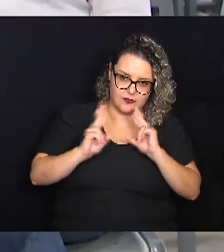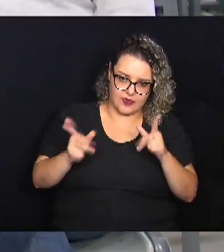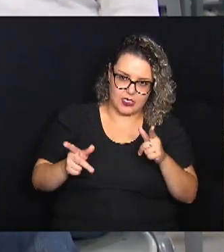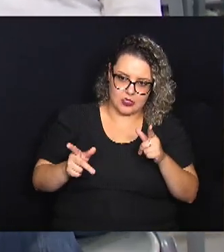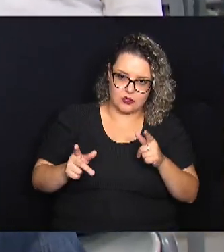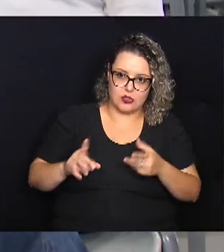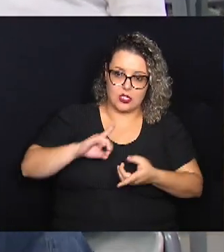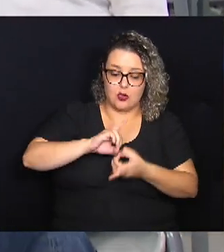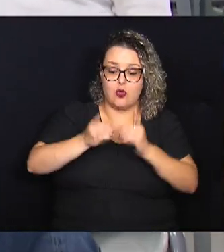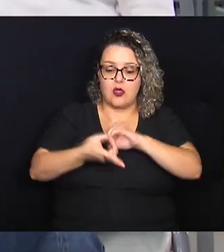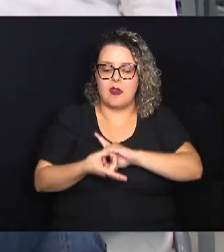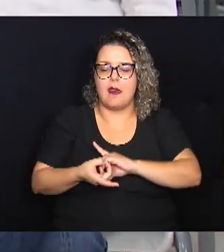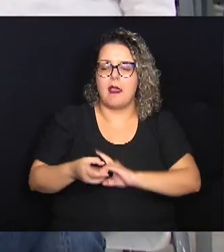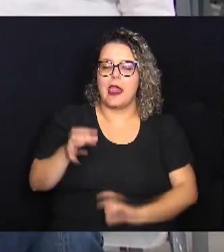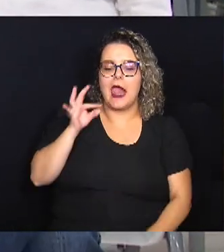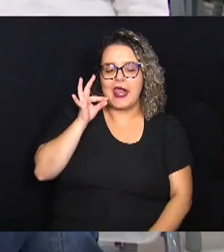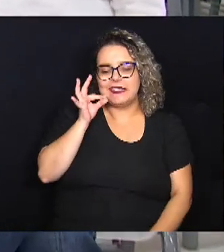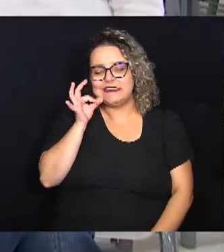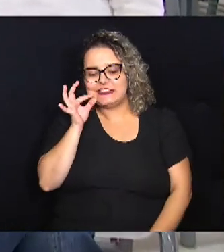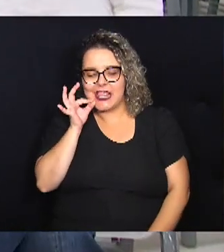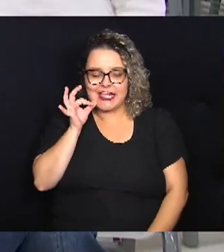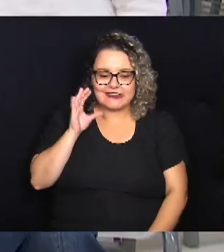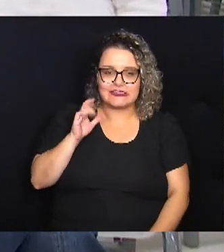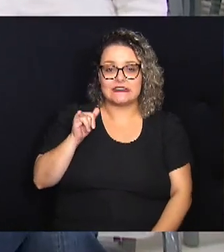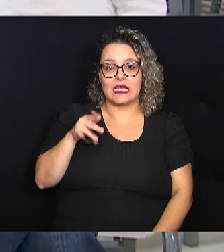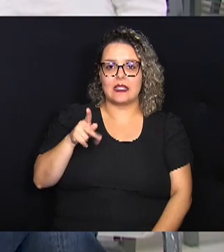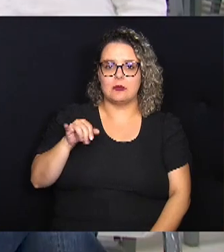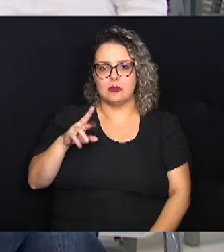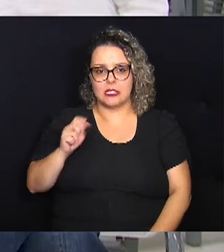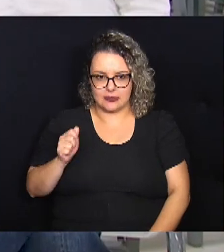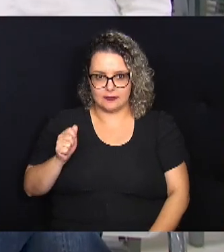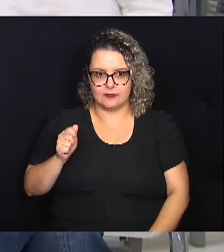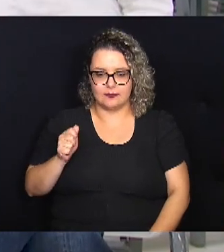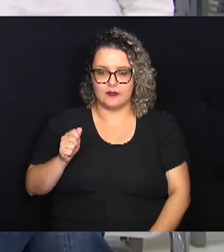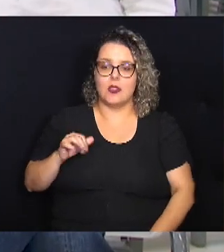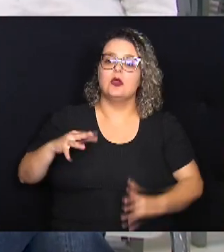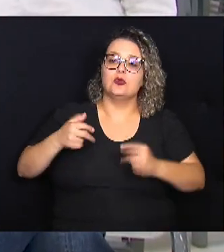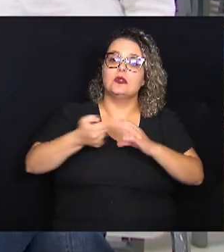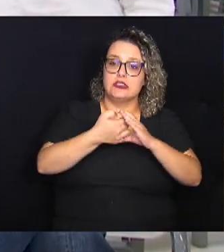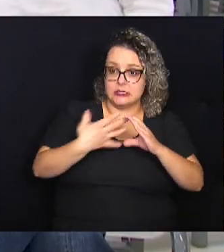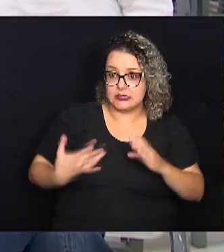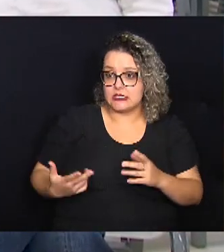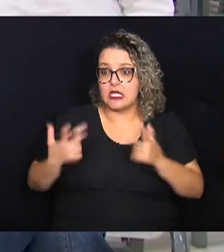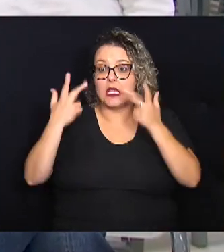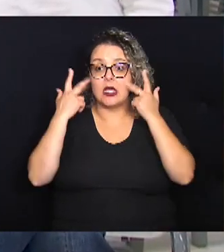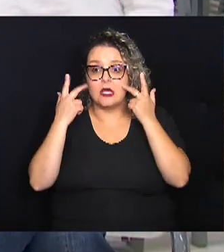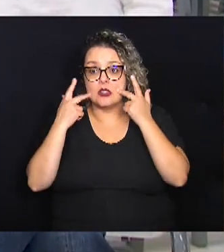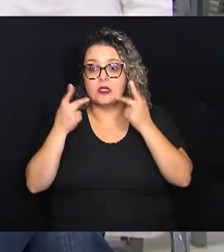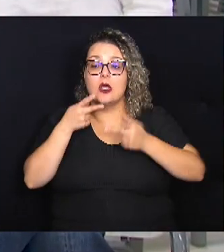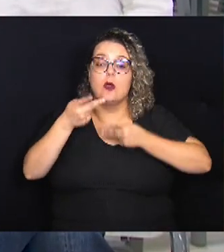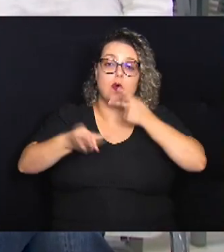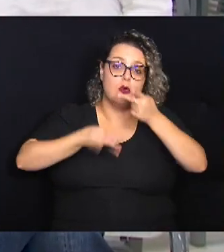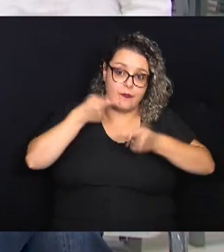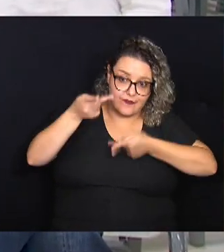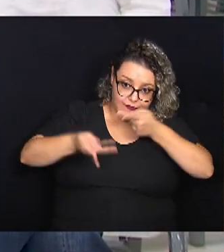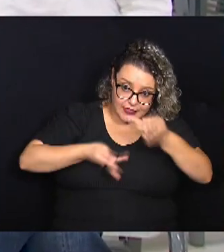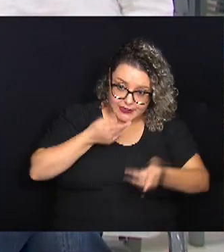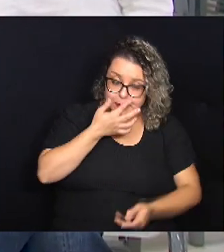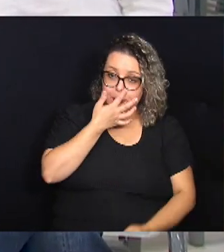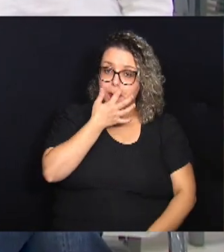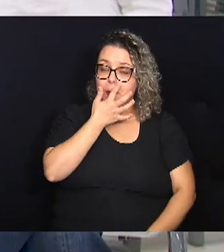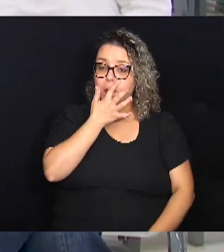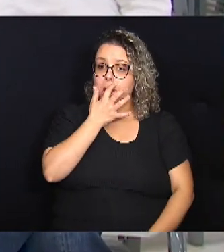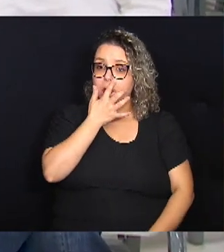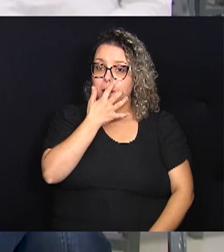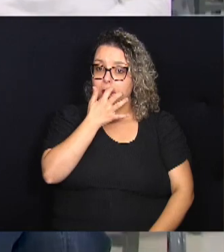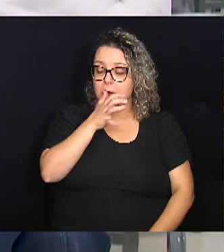dialeto caipira. Né? Então, todas essas características que são comuns a falantes de uma